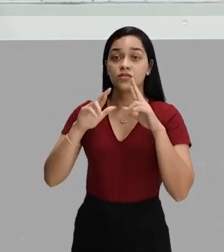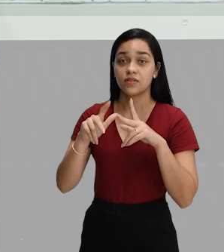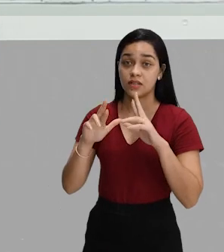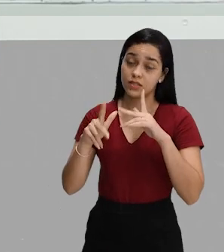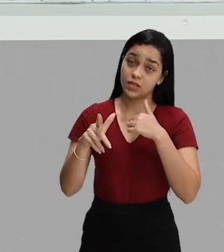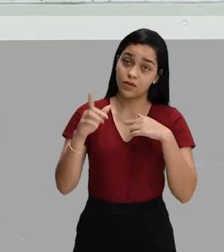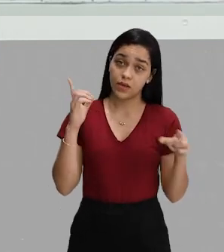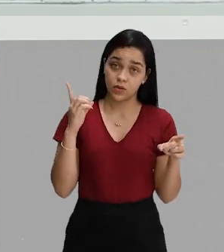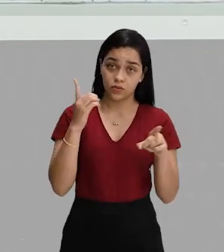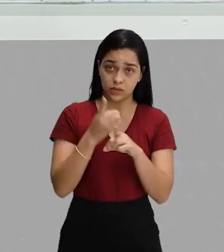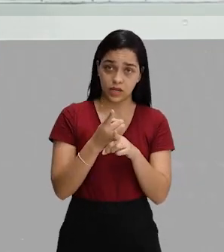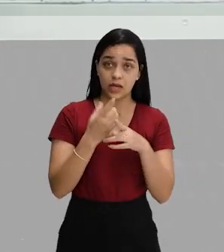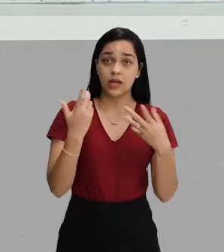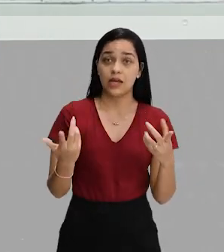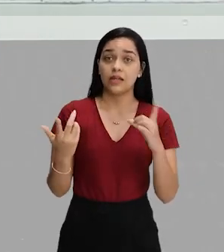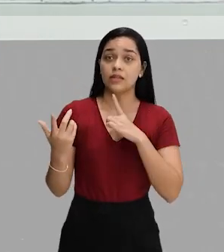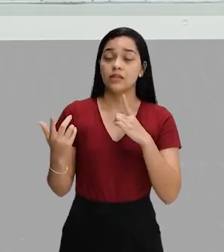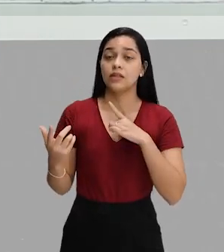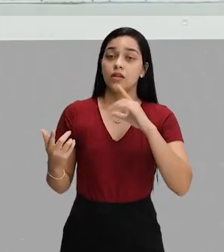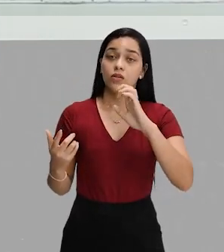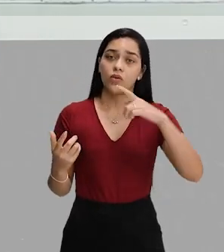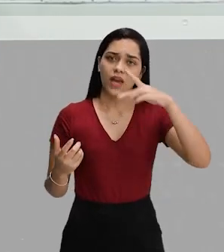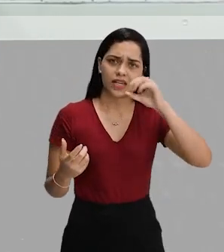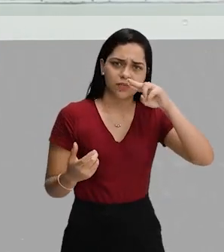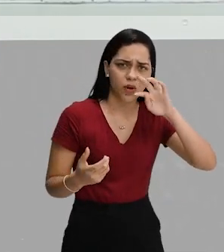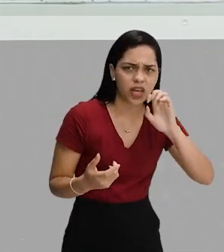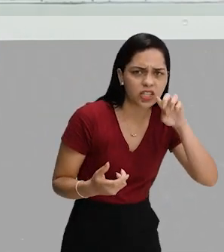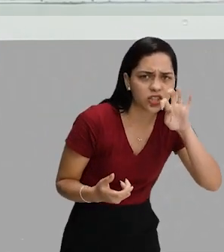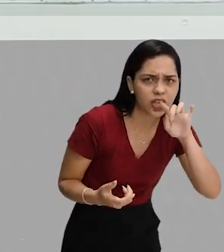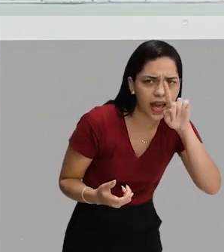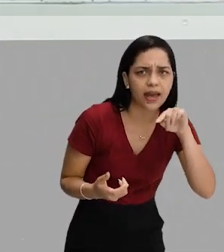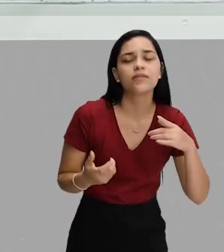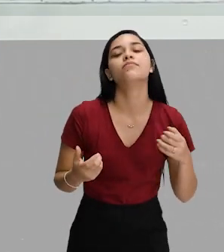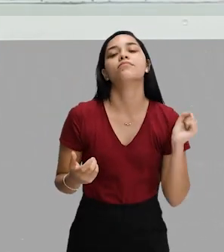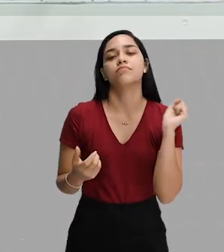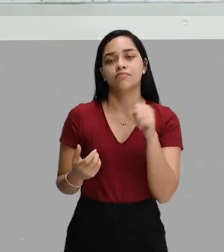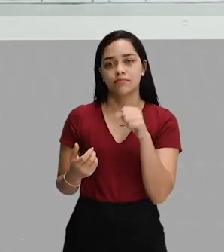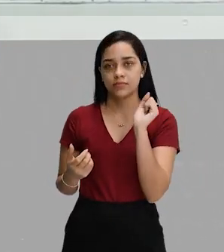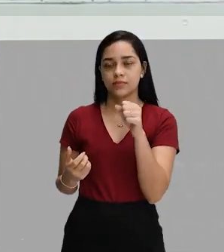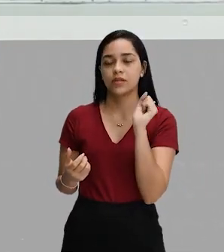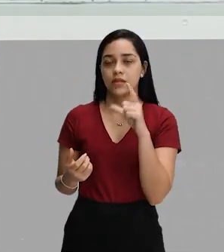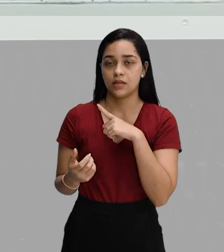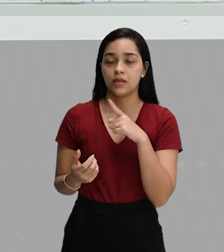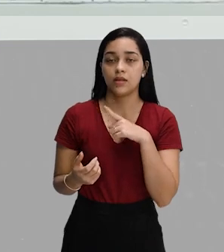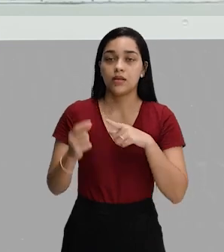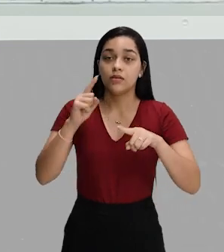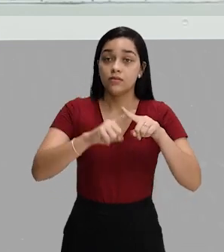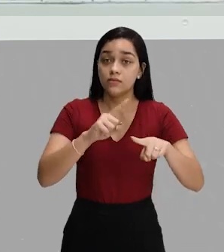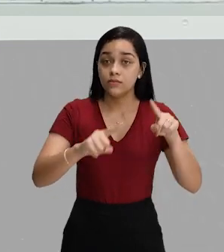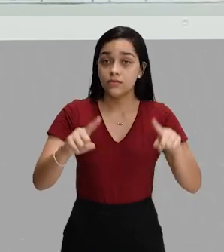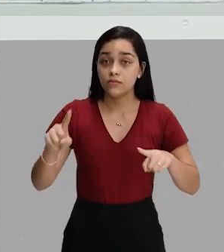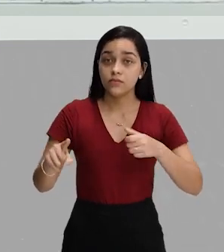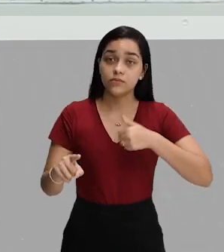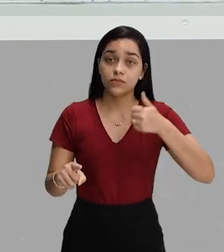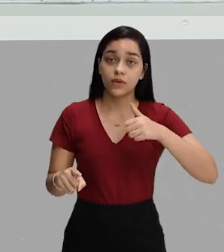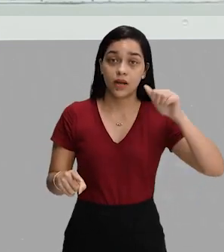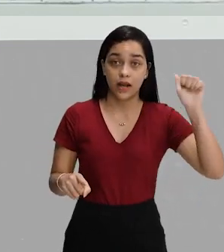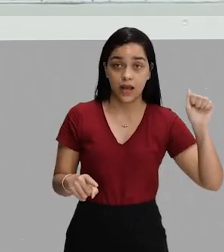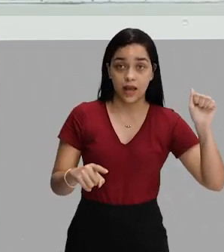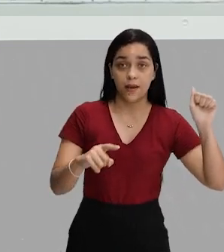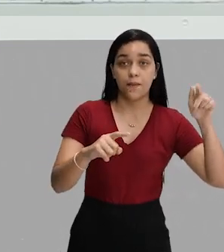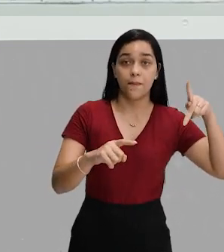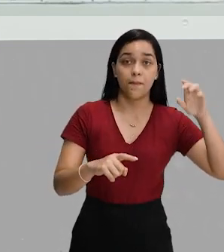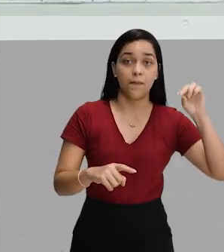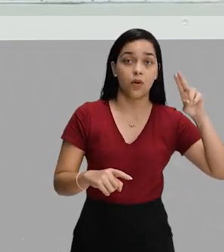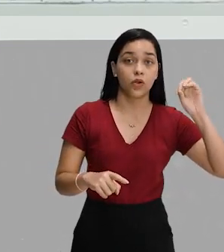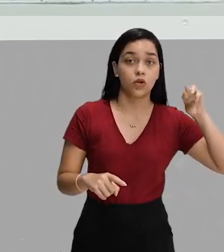vou encontrar vai ser no expoente da incógnita? É isso. No expoente da variável. A primeira lá, 1, função